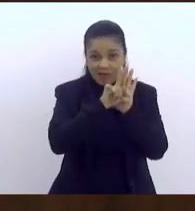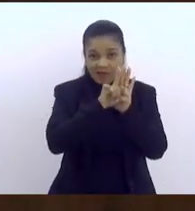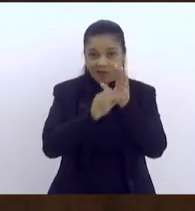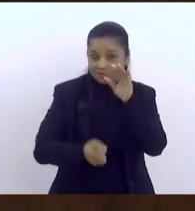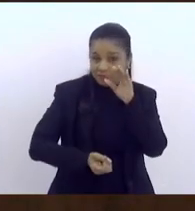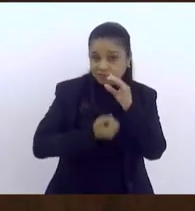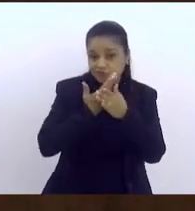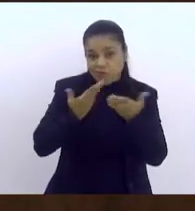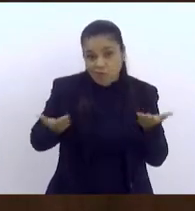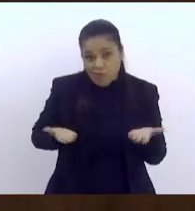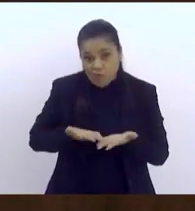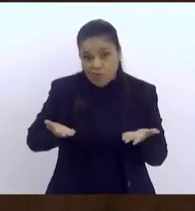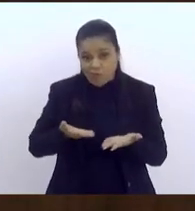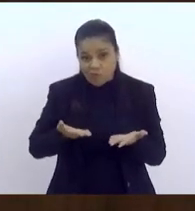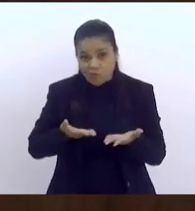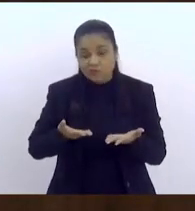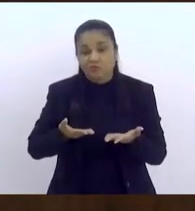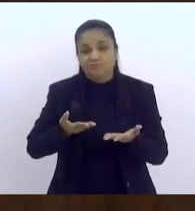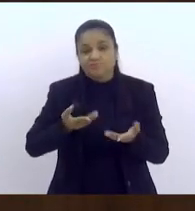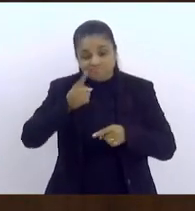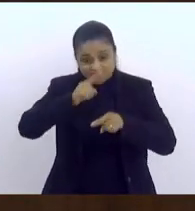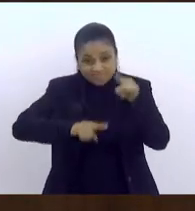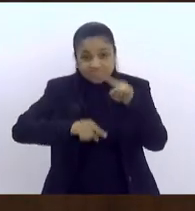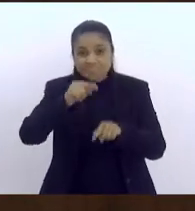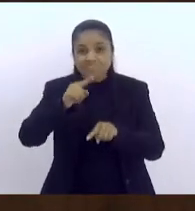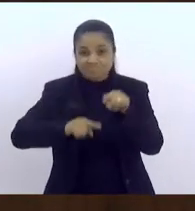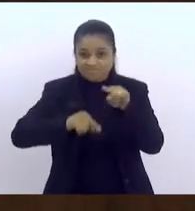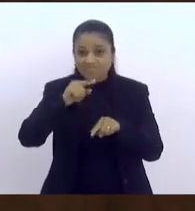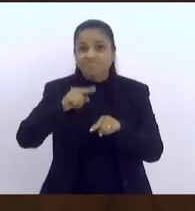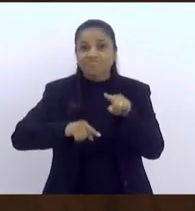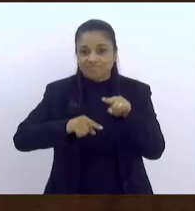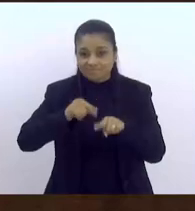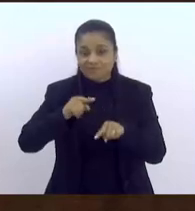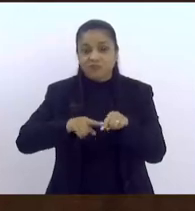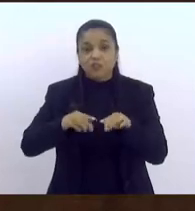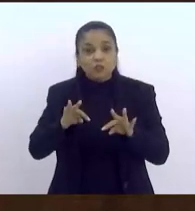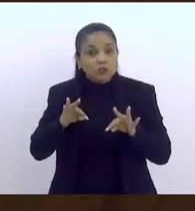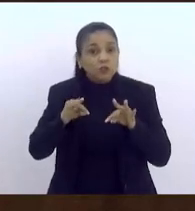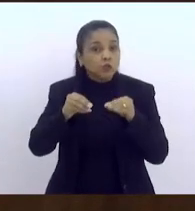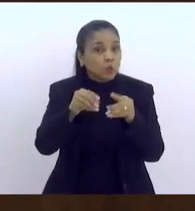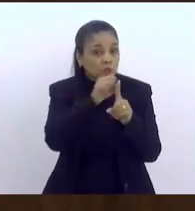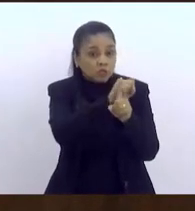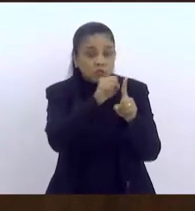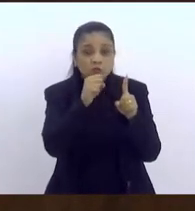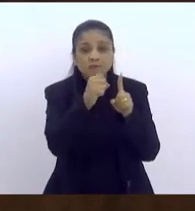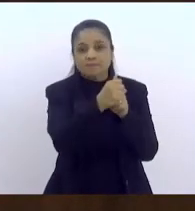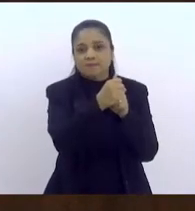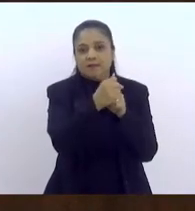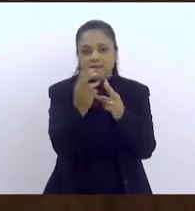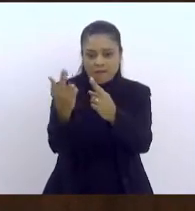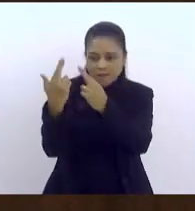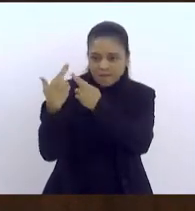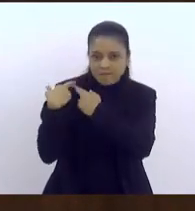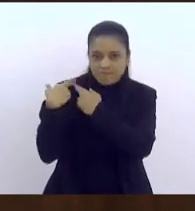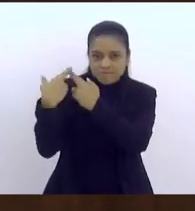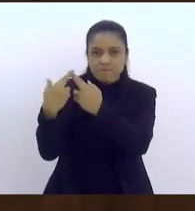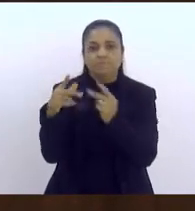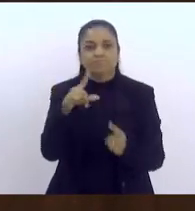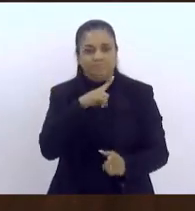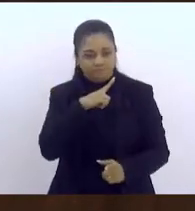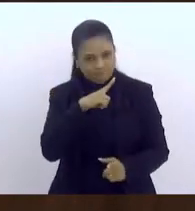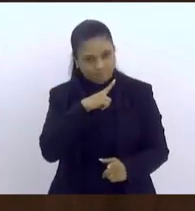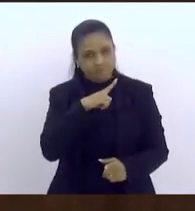criando no dia de hoje, que é uma ferramenta, porque toda a sociedade tem responsabilidade. Toda